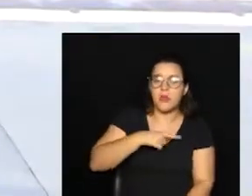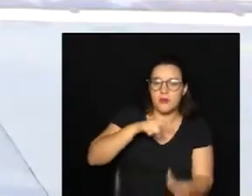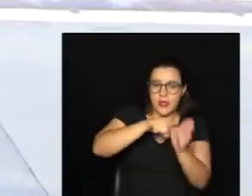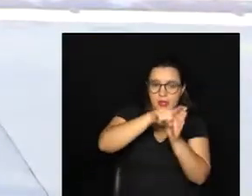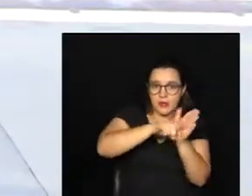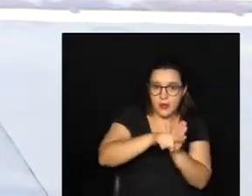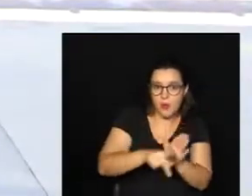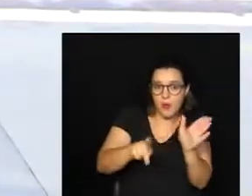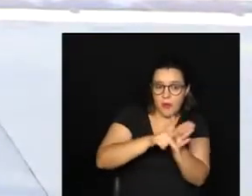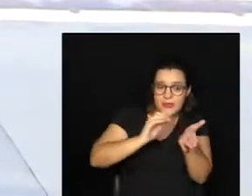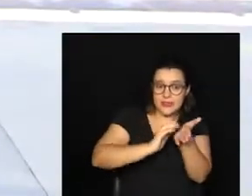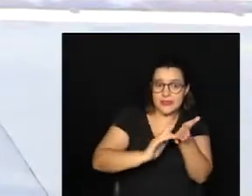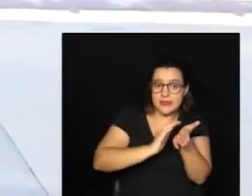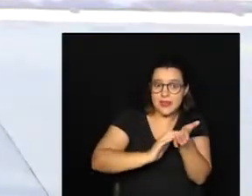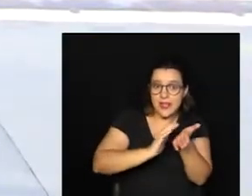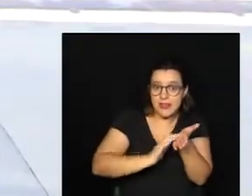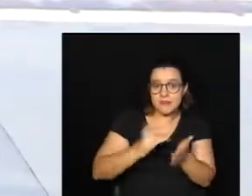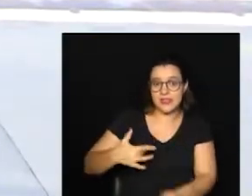da Secretaria Municipal de Saúde,